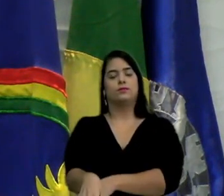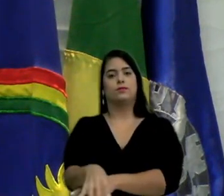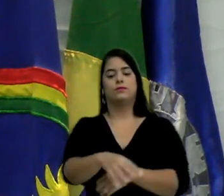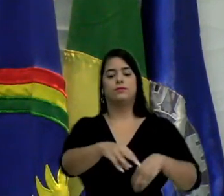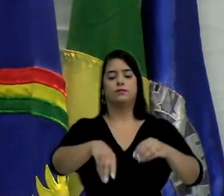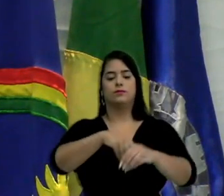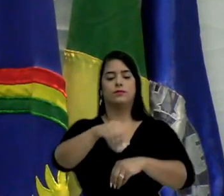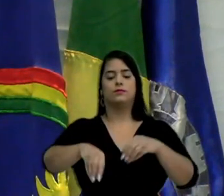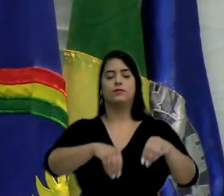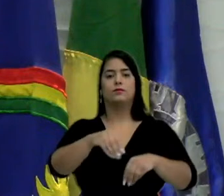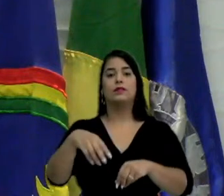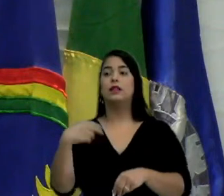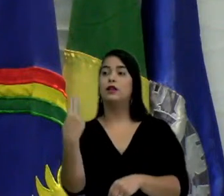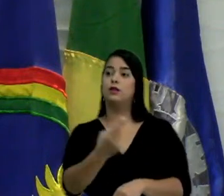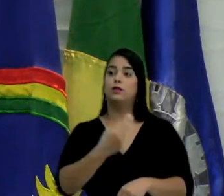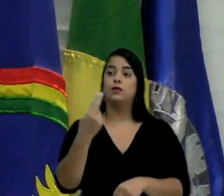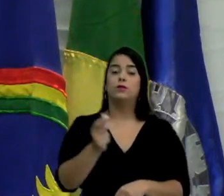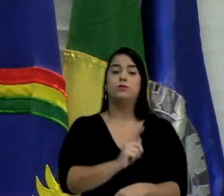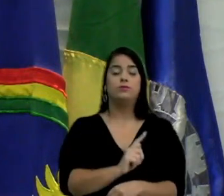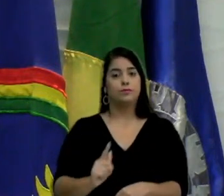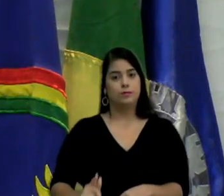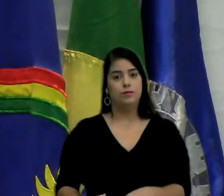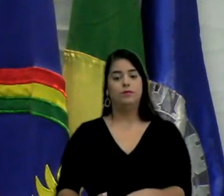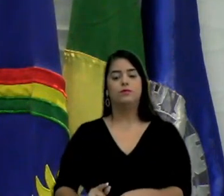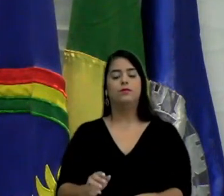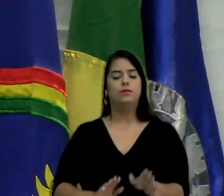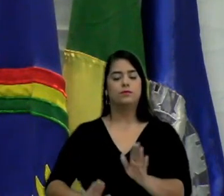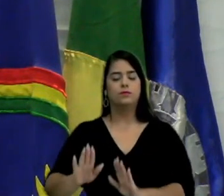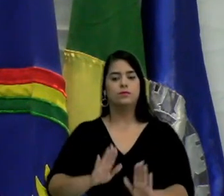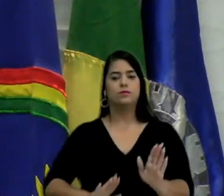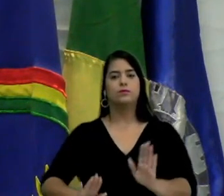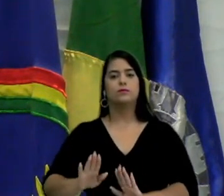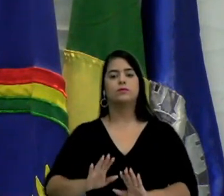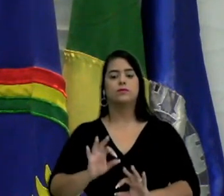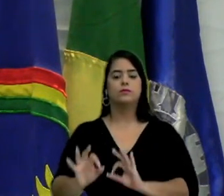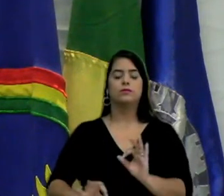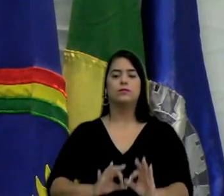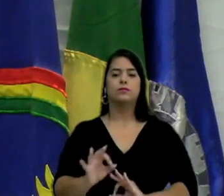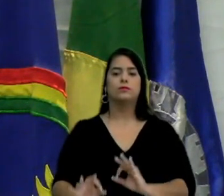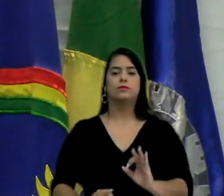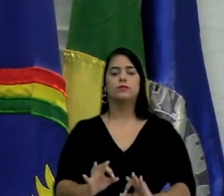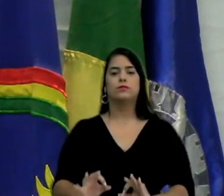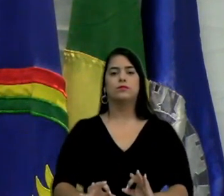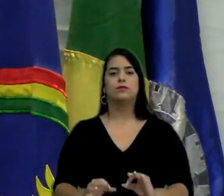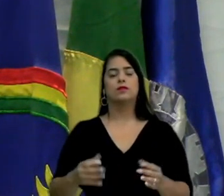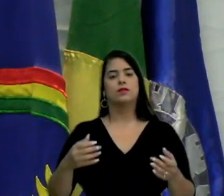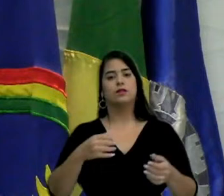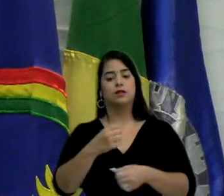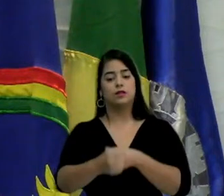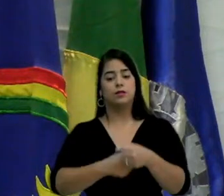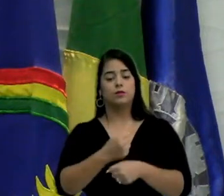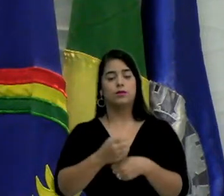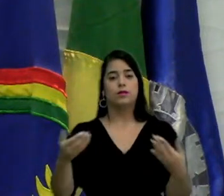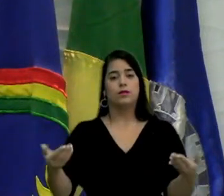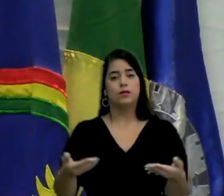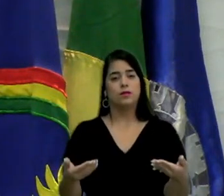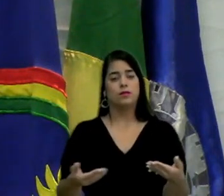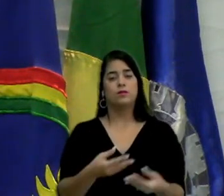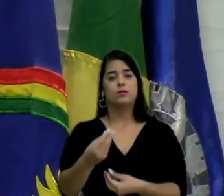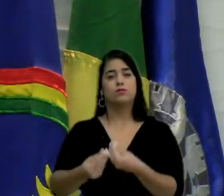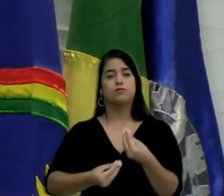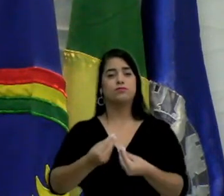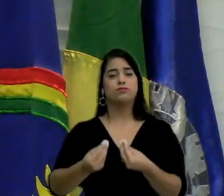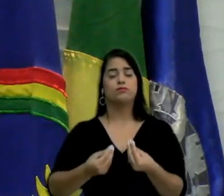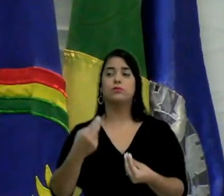enquanto governo para poder atender o maior número de agricultores né E que esse ano seja um ano né que nós